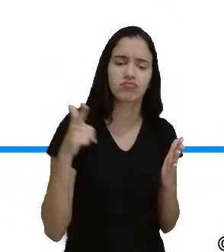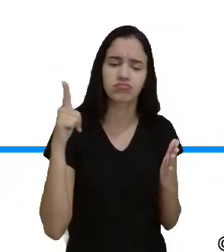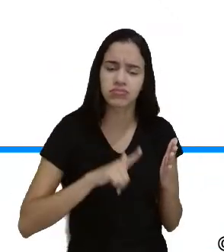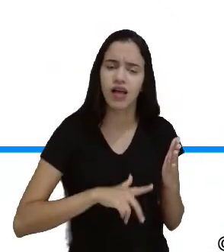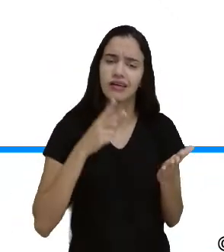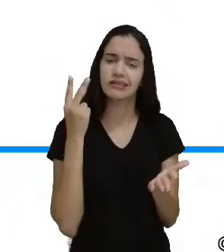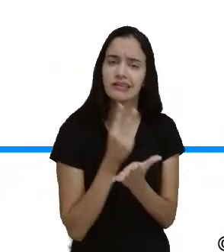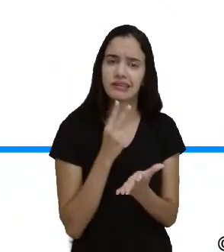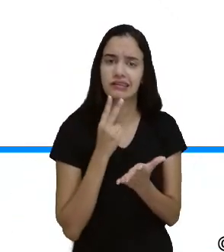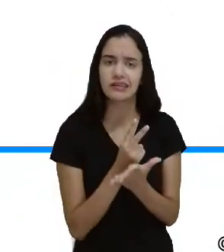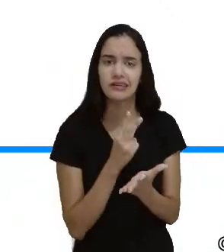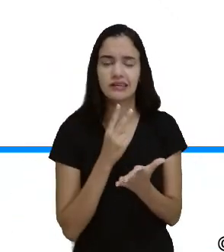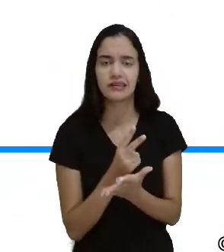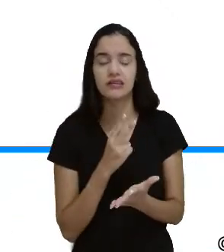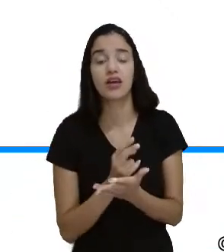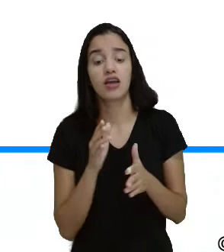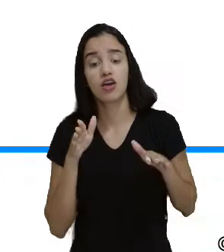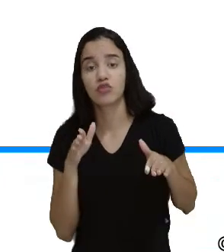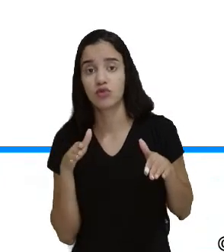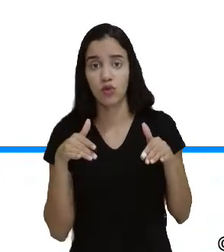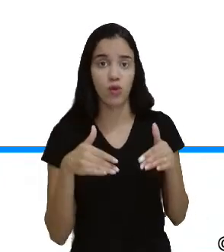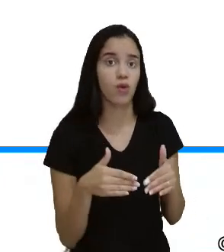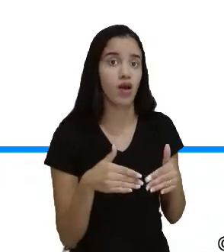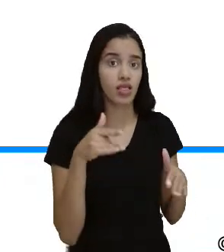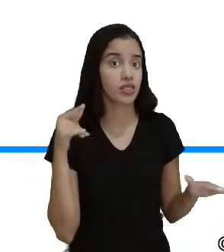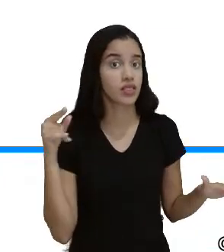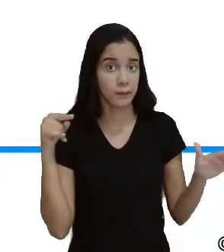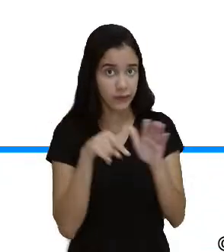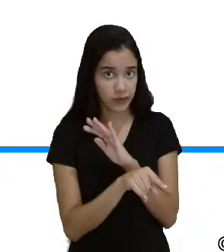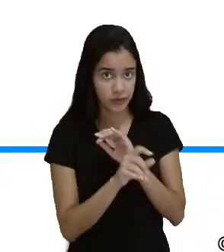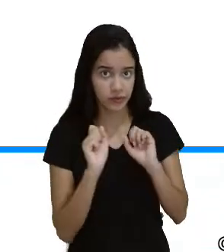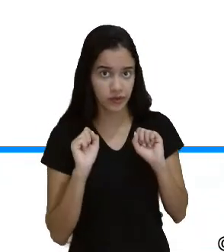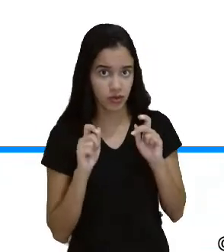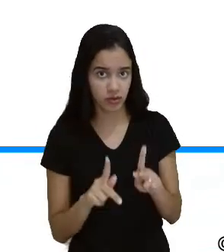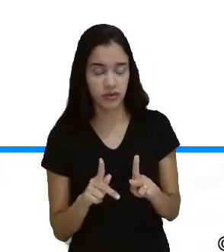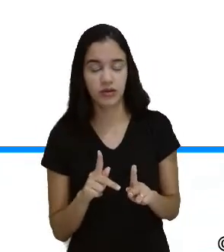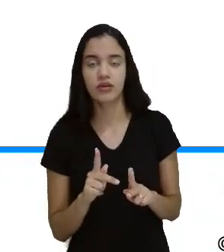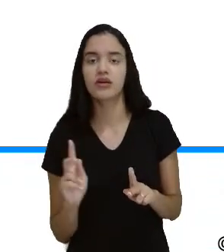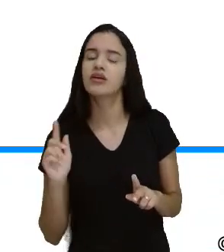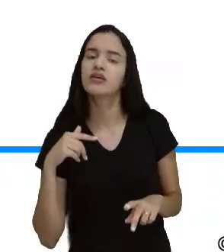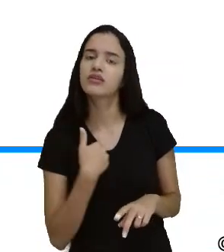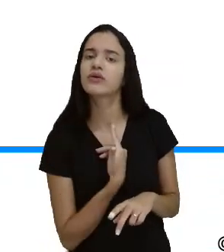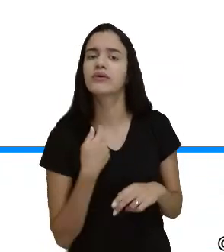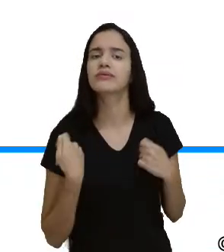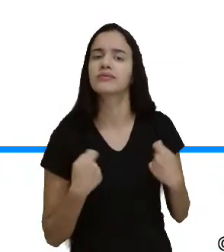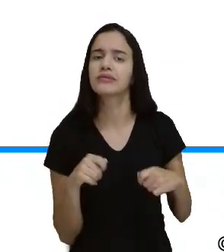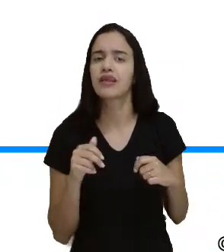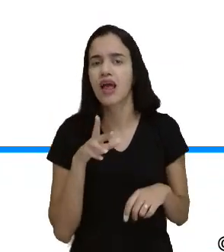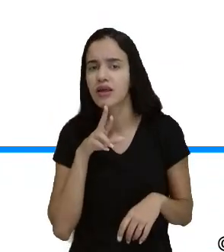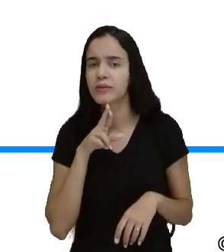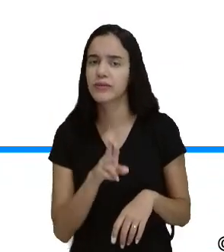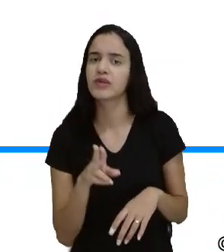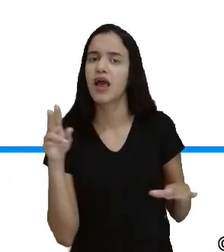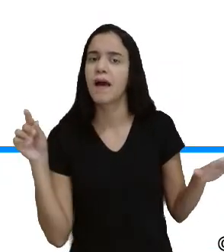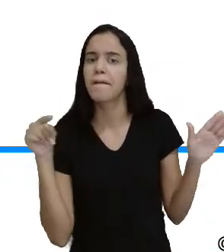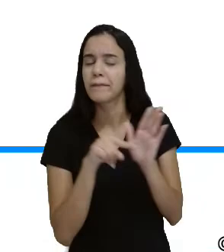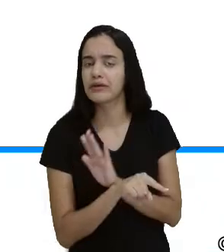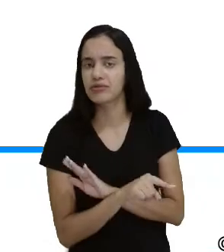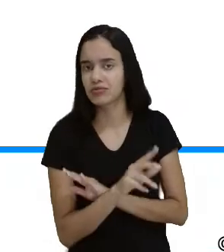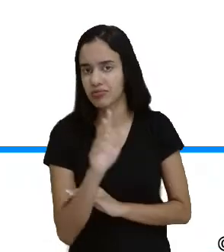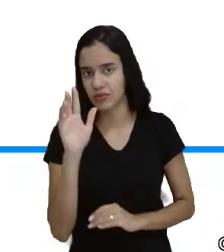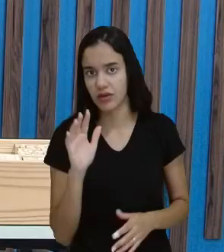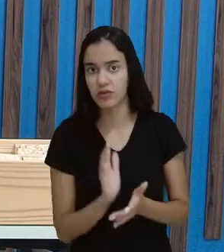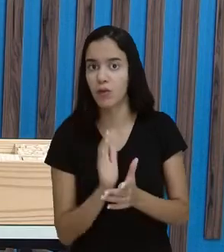que for necessário e focar na pergunta, tá certo? A gente precisa responder a pergunta da situação